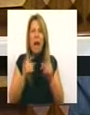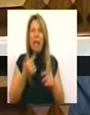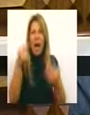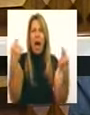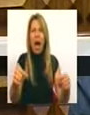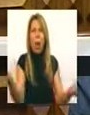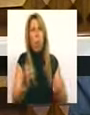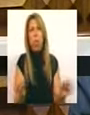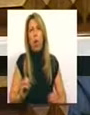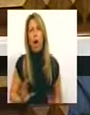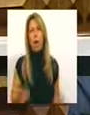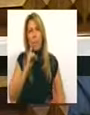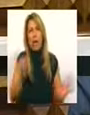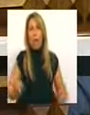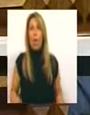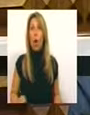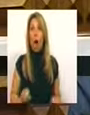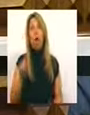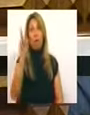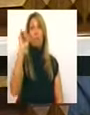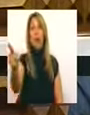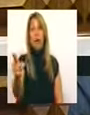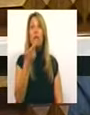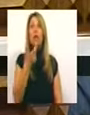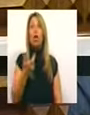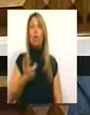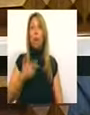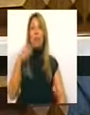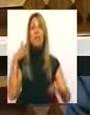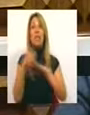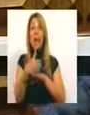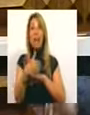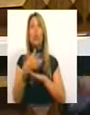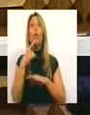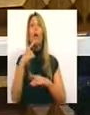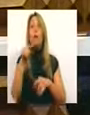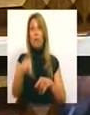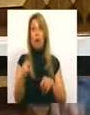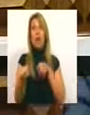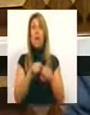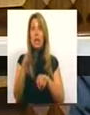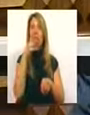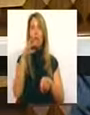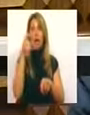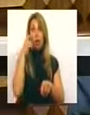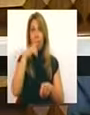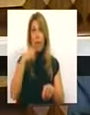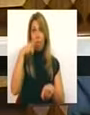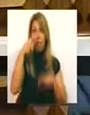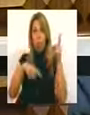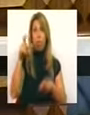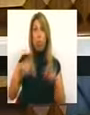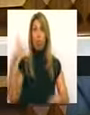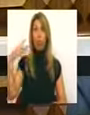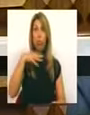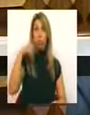da Saúde, é responder diretamente às perguntas que estes deputados, eleitos pelo povo português, lhe fazem. Não é fazer graçolas